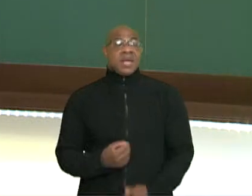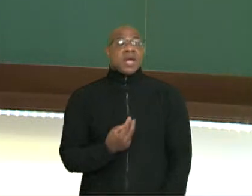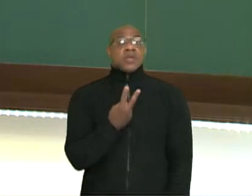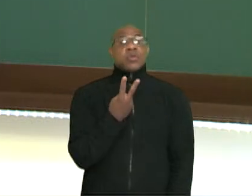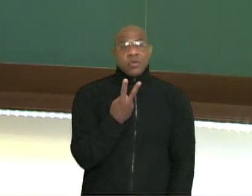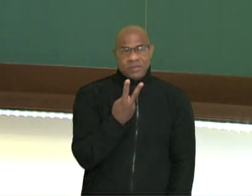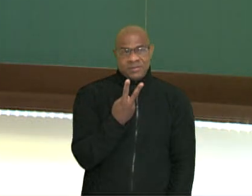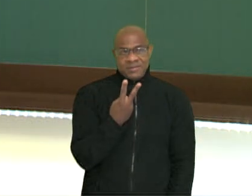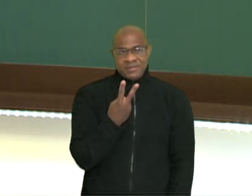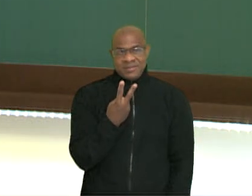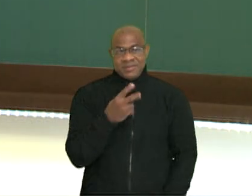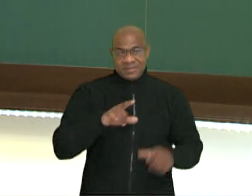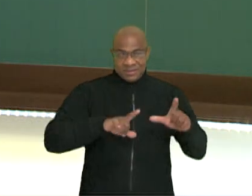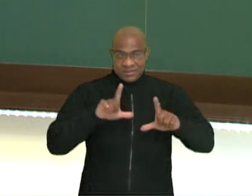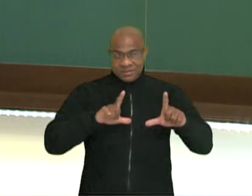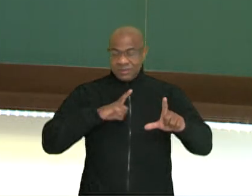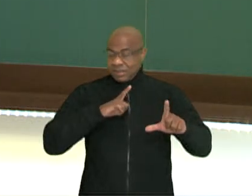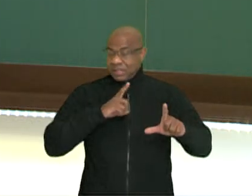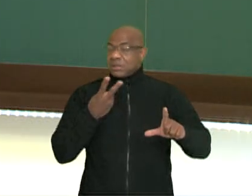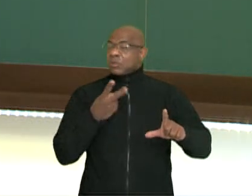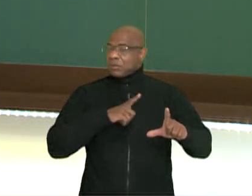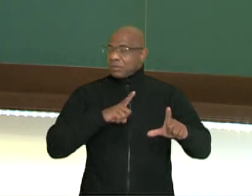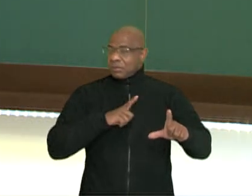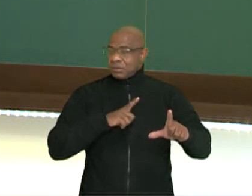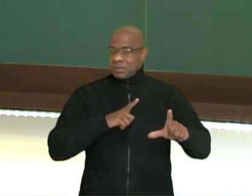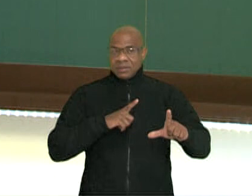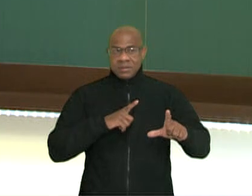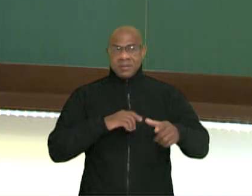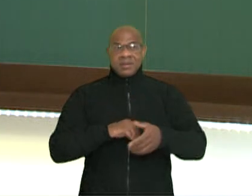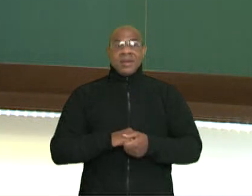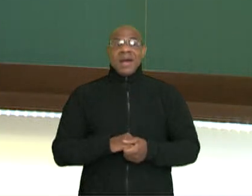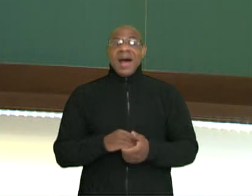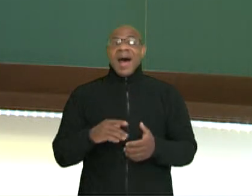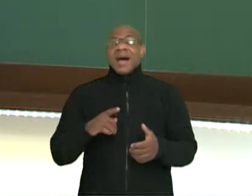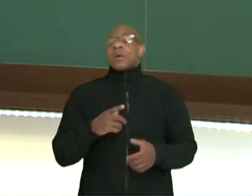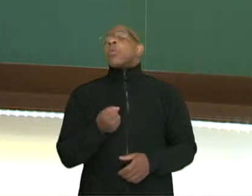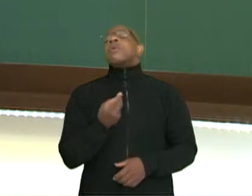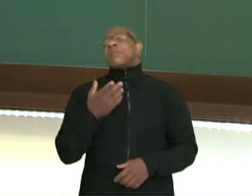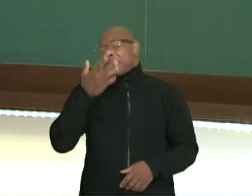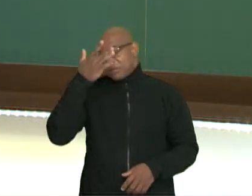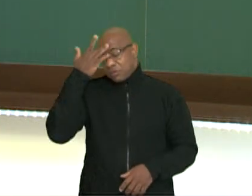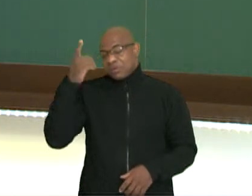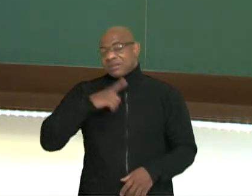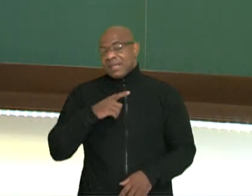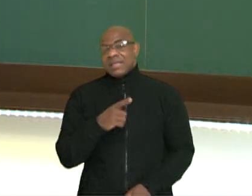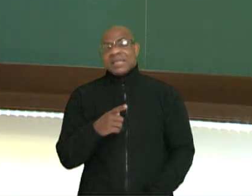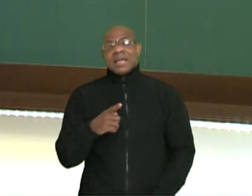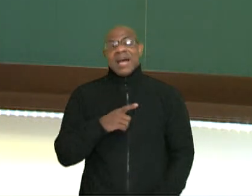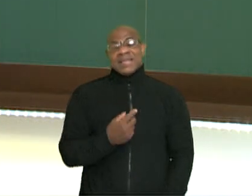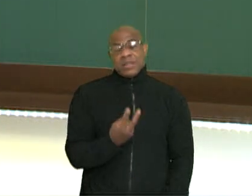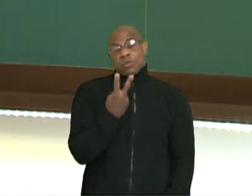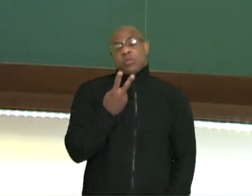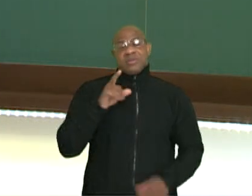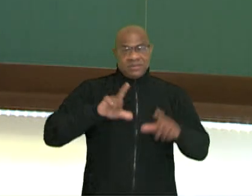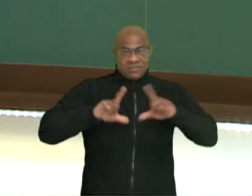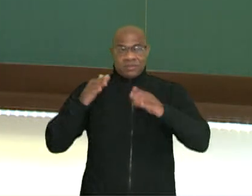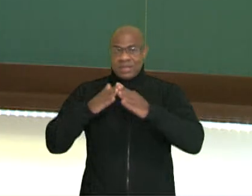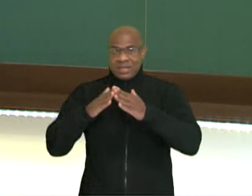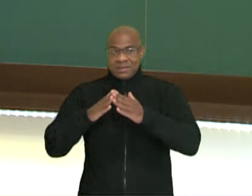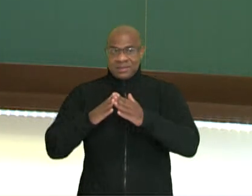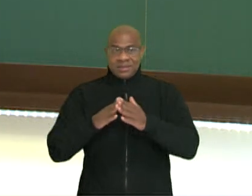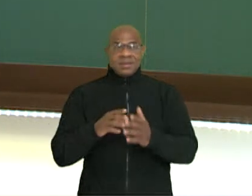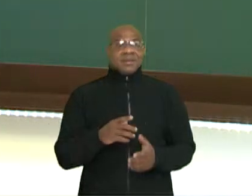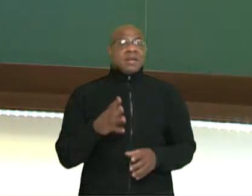calcular, 360. Então, quantas pessoas têm até duas TVs significa que serve abaixo, uma e duas.